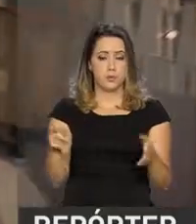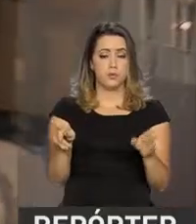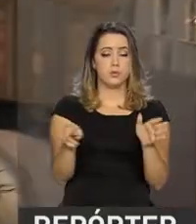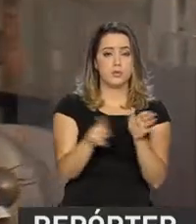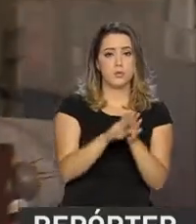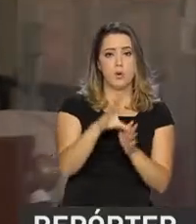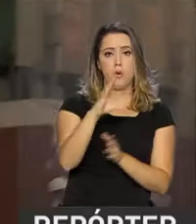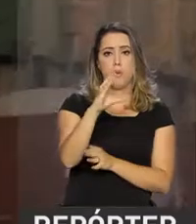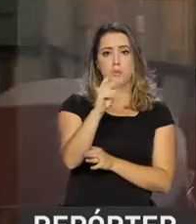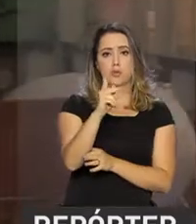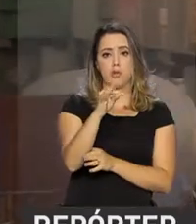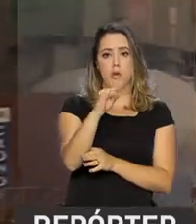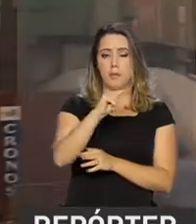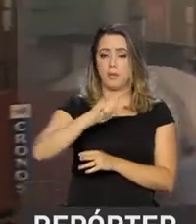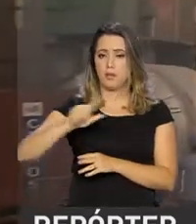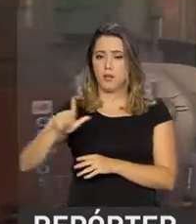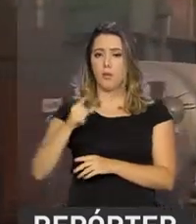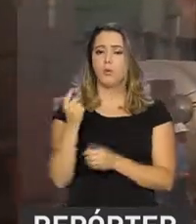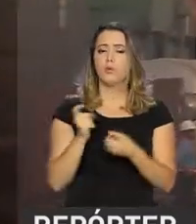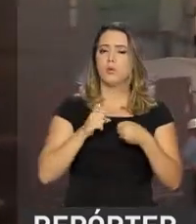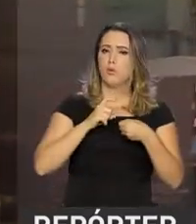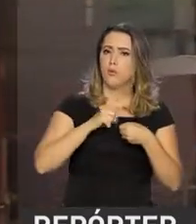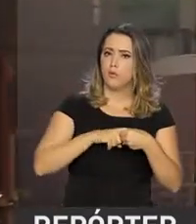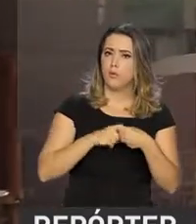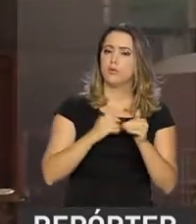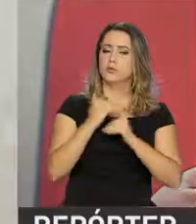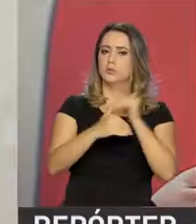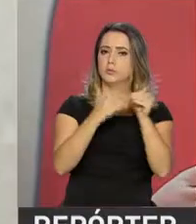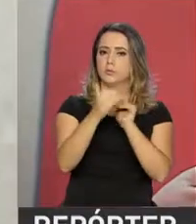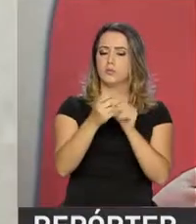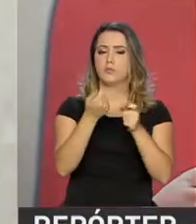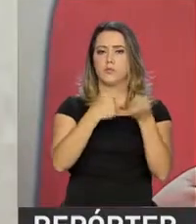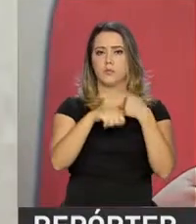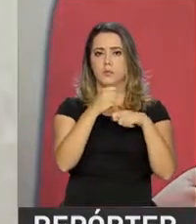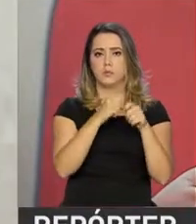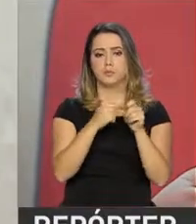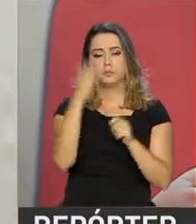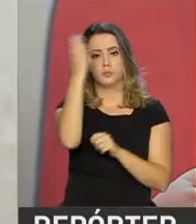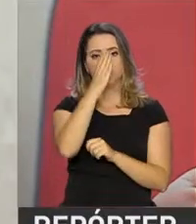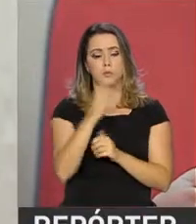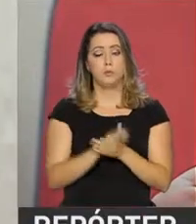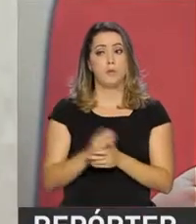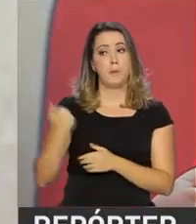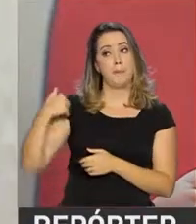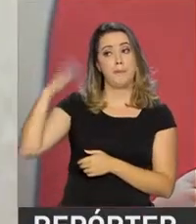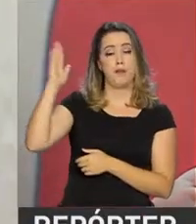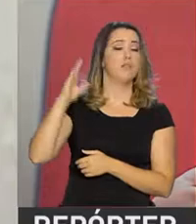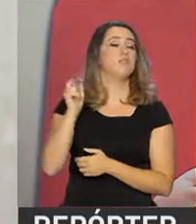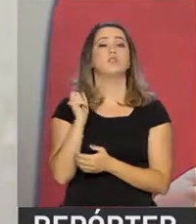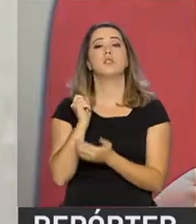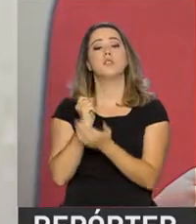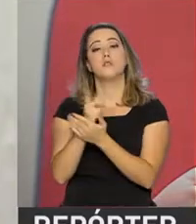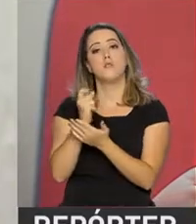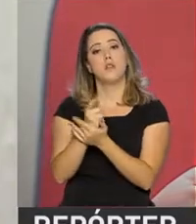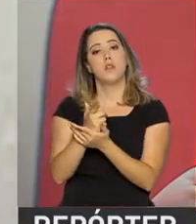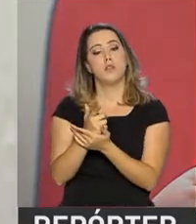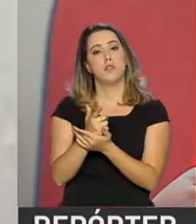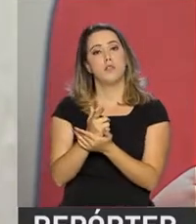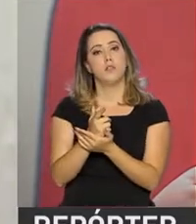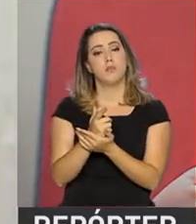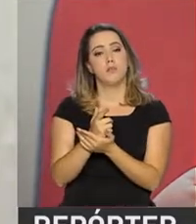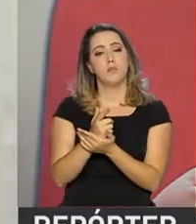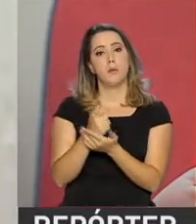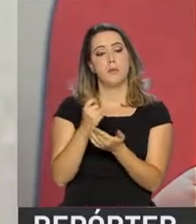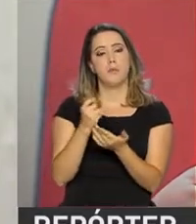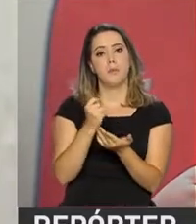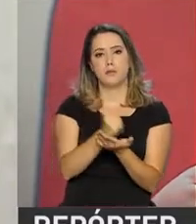governo isso demonstra a retomada do investimento no país o aumento das importações que é de aproximadamente 10% no ano